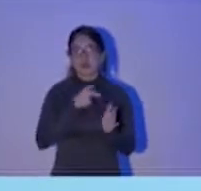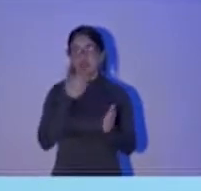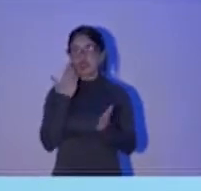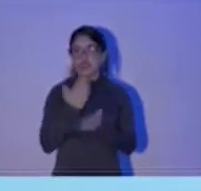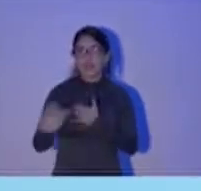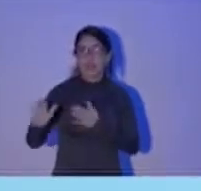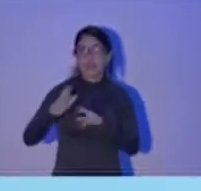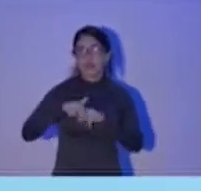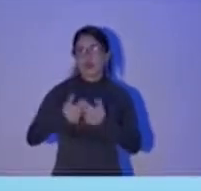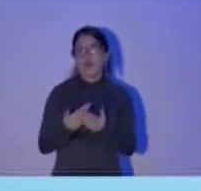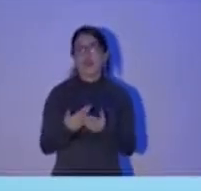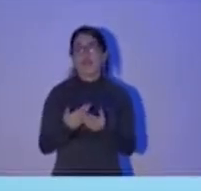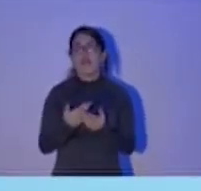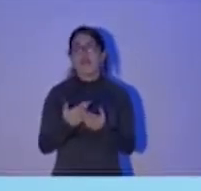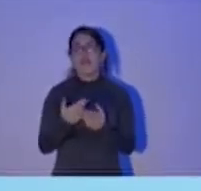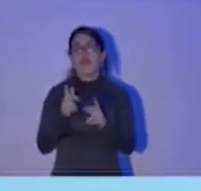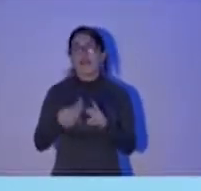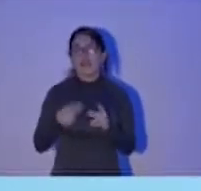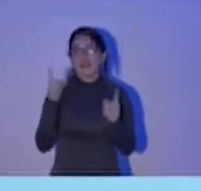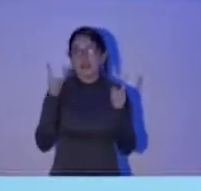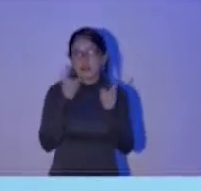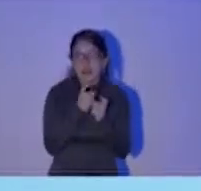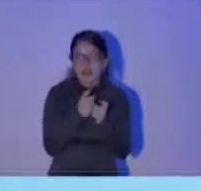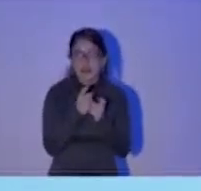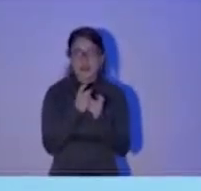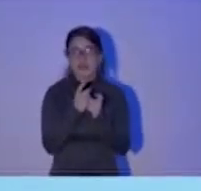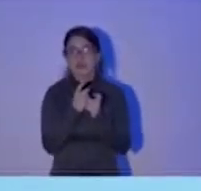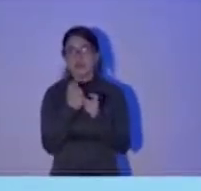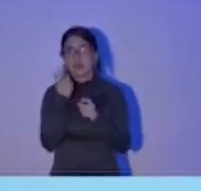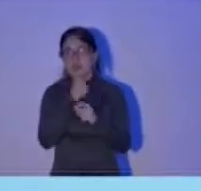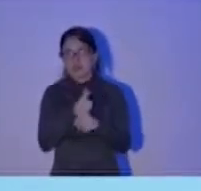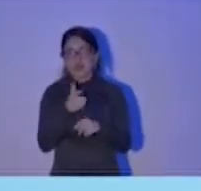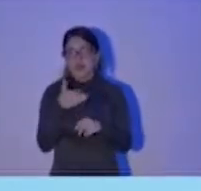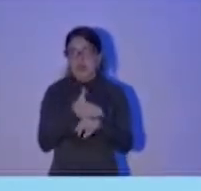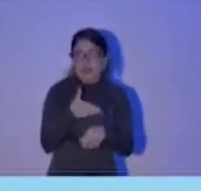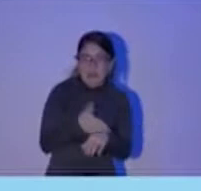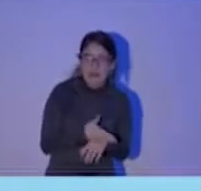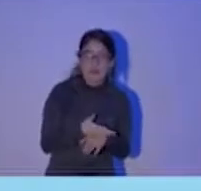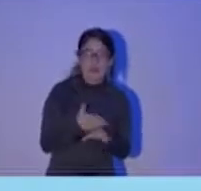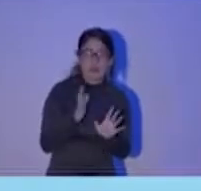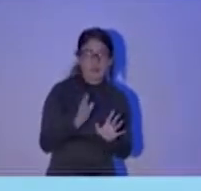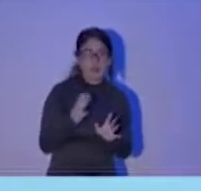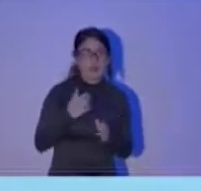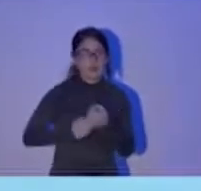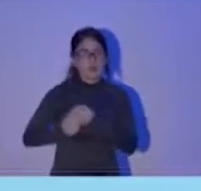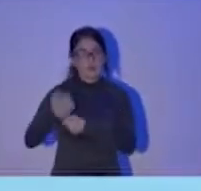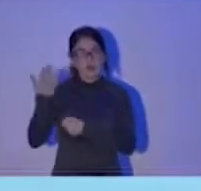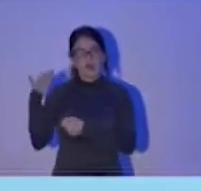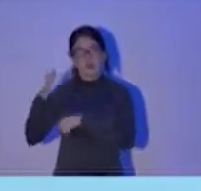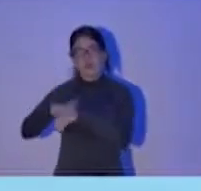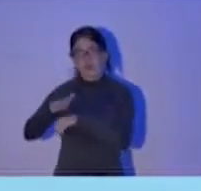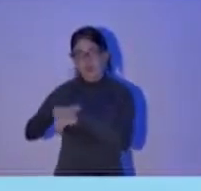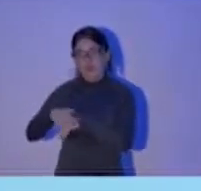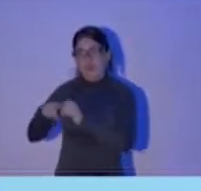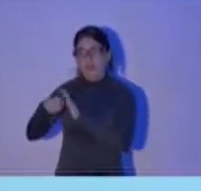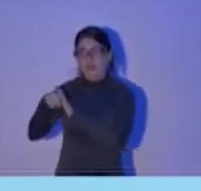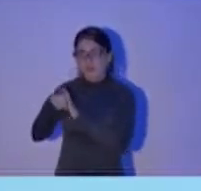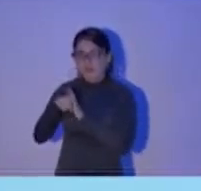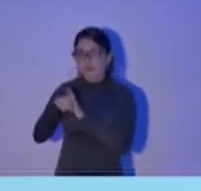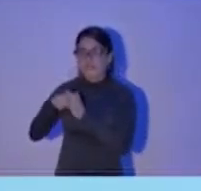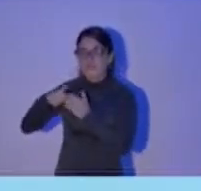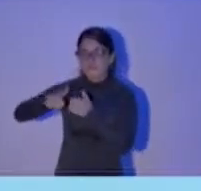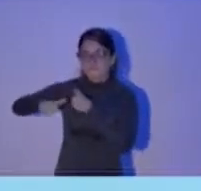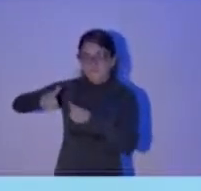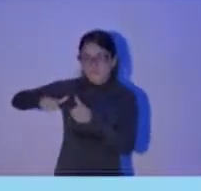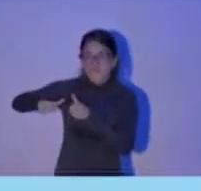de exequibilidade. Foi feito na semana passada um ciclo de estudo, de análise, que sejam análises racionais, mas